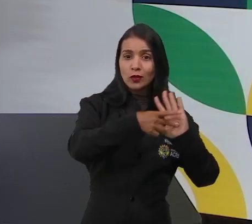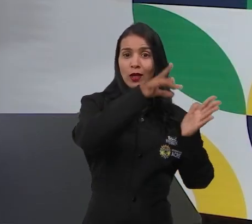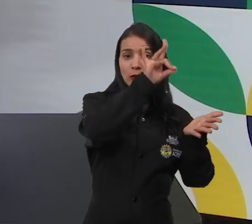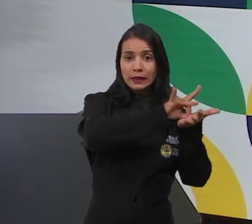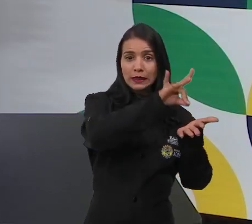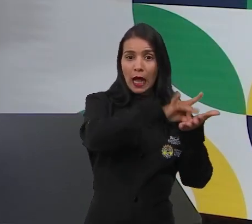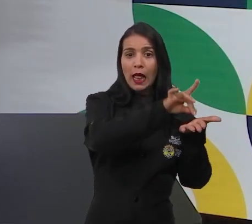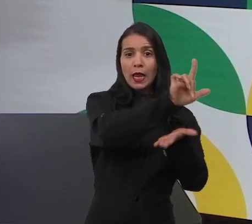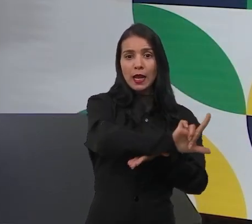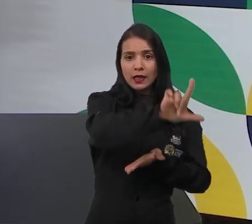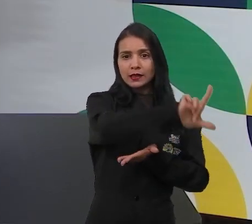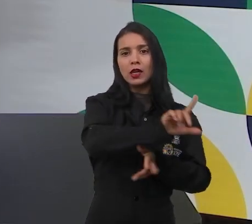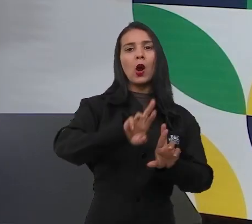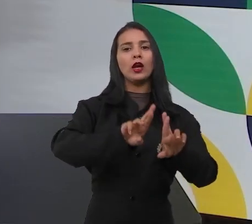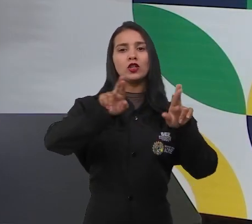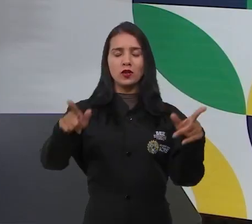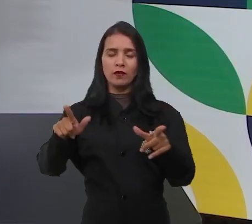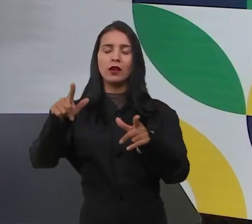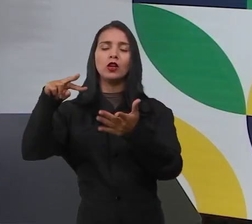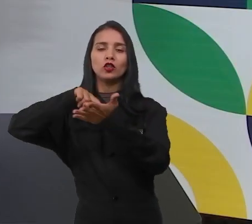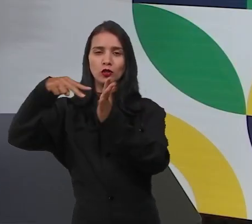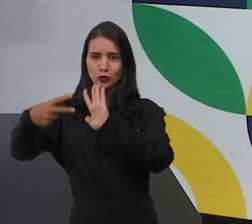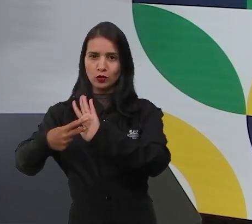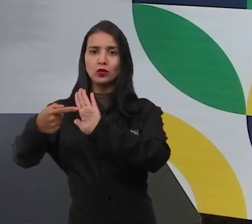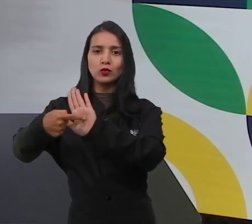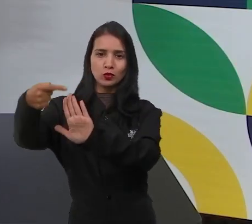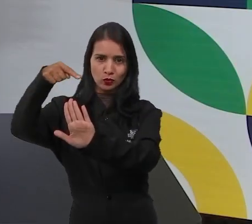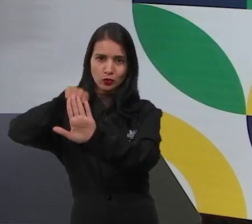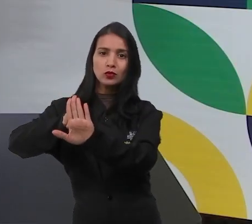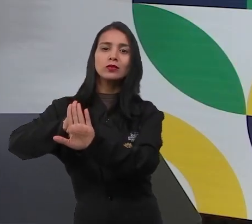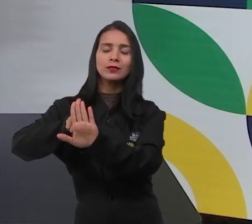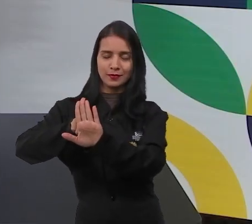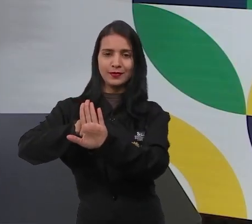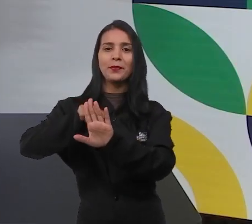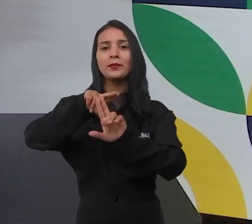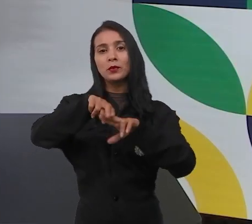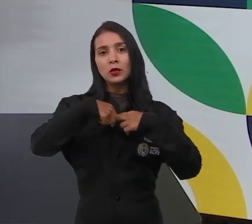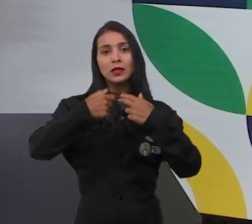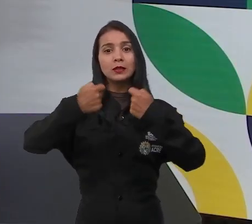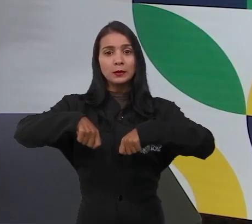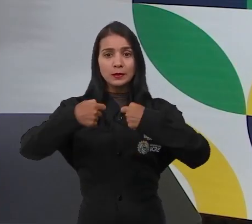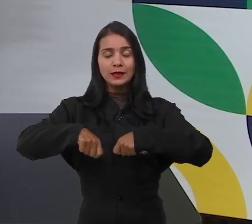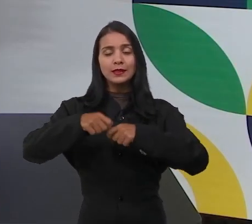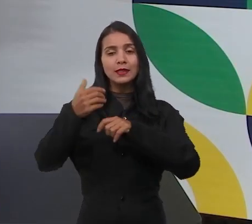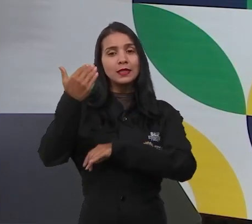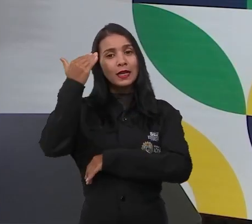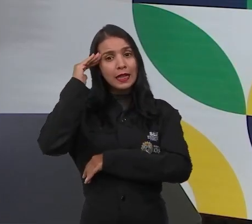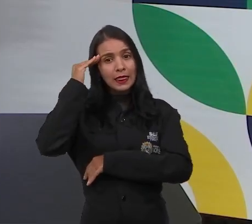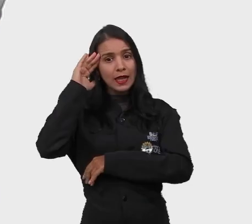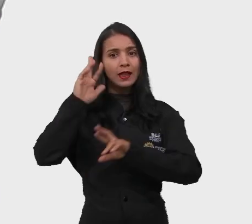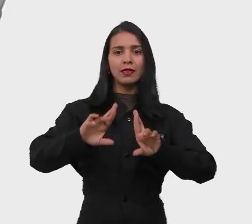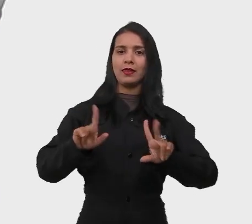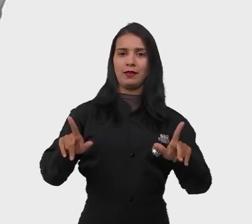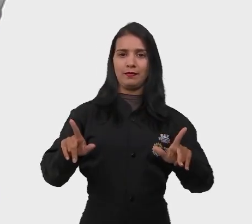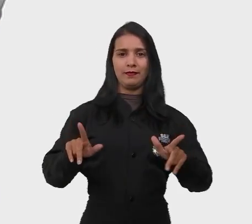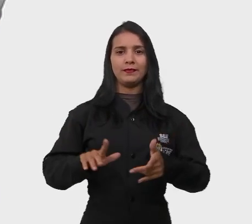Do literal, ou seja, está sendo usado em sentido conotativo. Continuando,